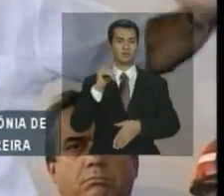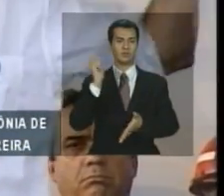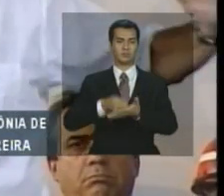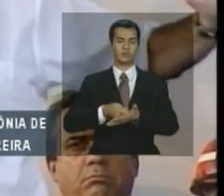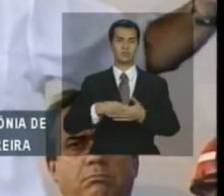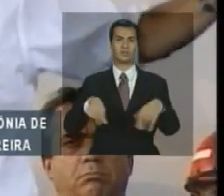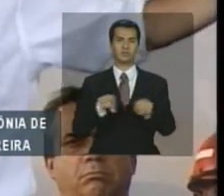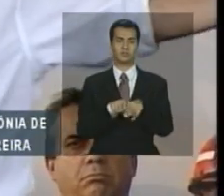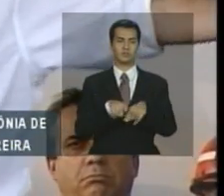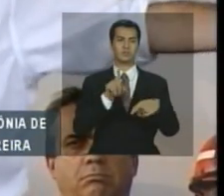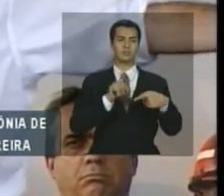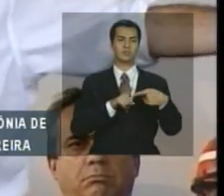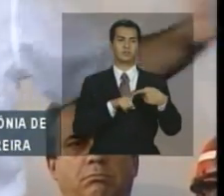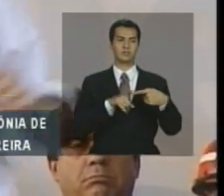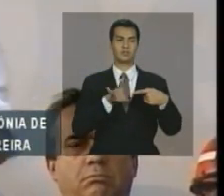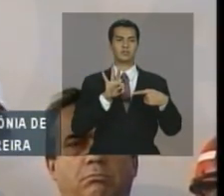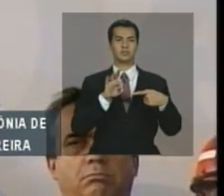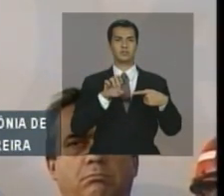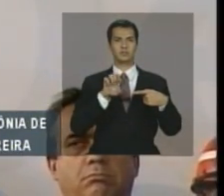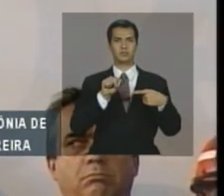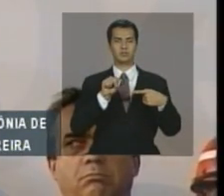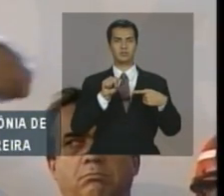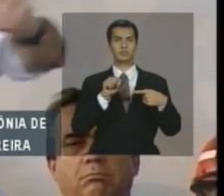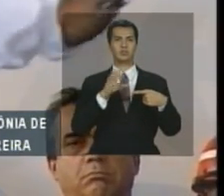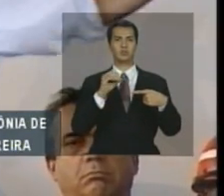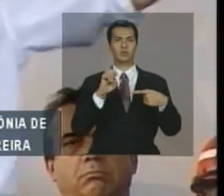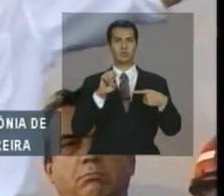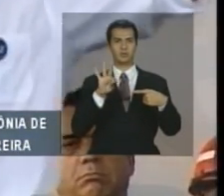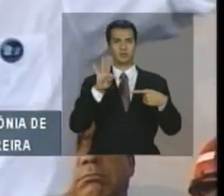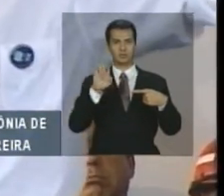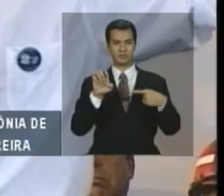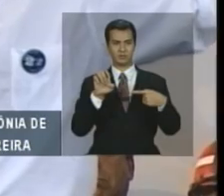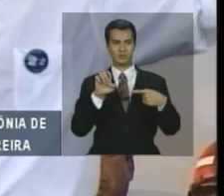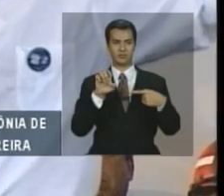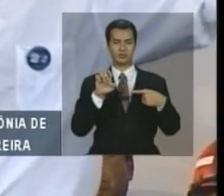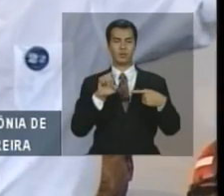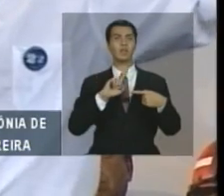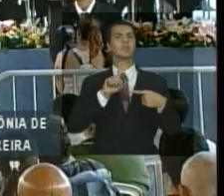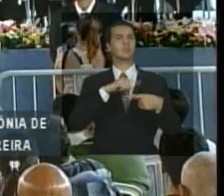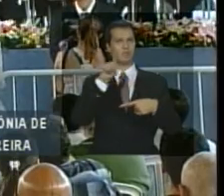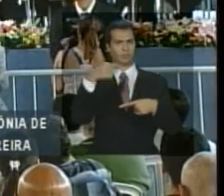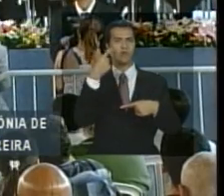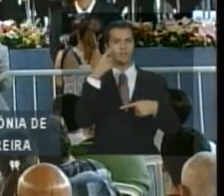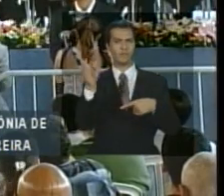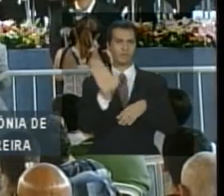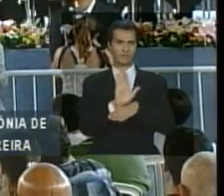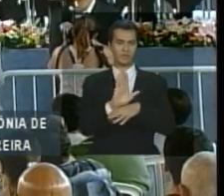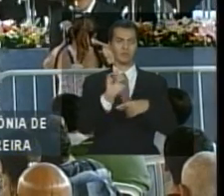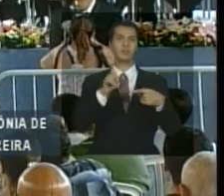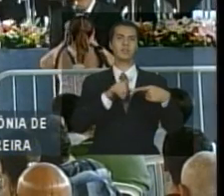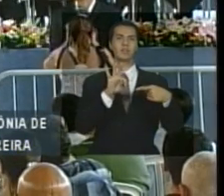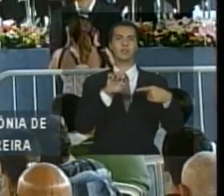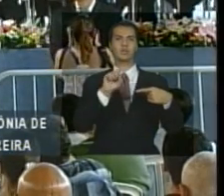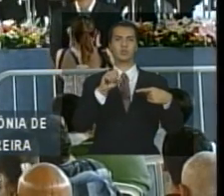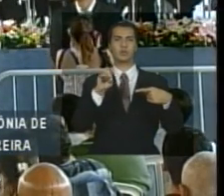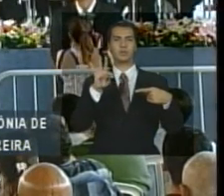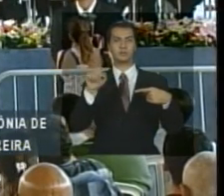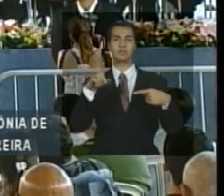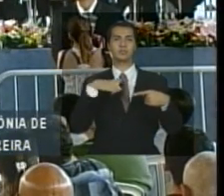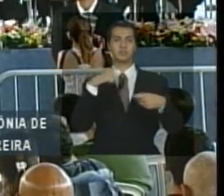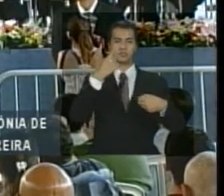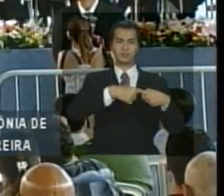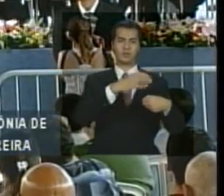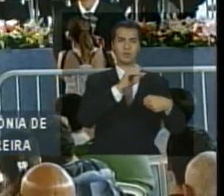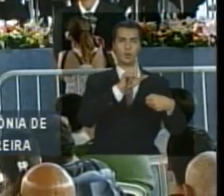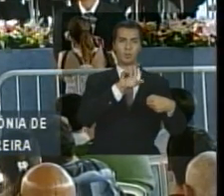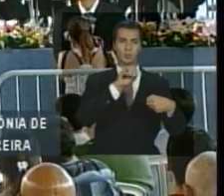lá. Transoeste, o Cabral pede aqui para eu dar explicações. Depois o vídeo vai mostrar melhor, mas Transoeste liga Campo Grande, Santa